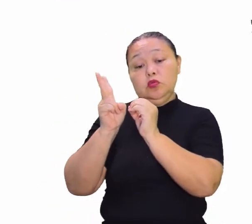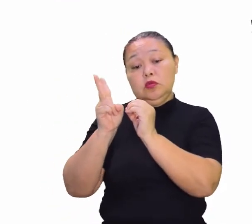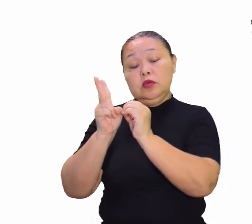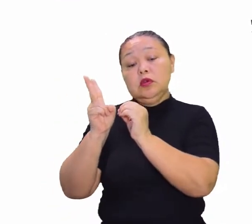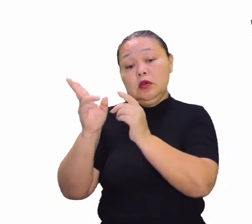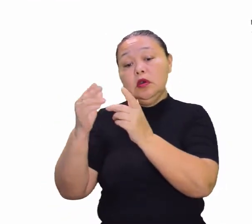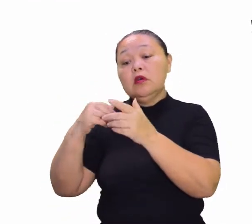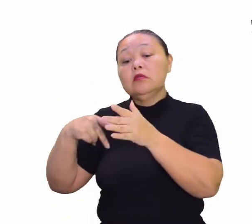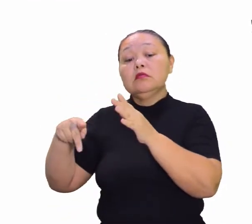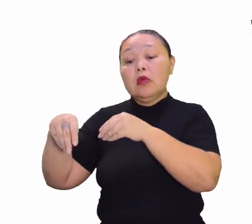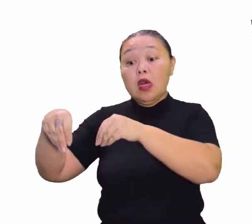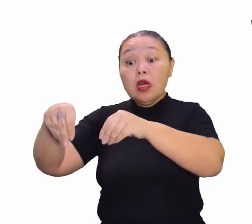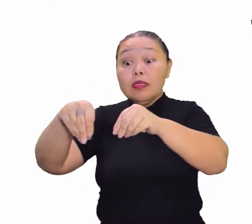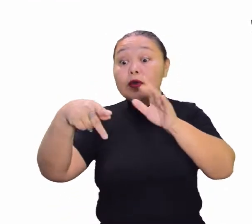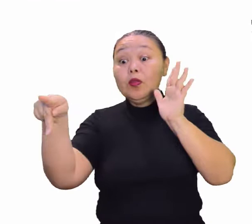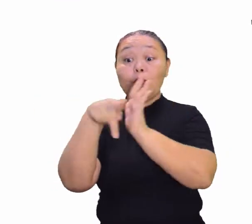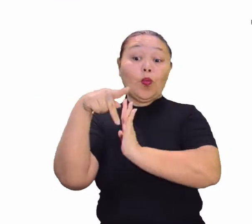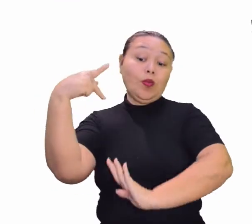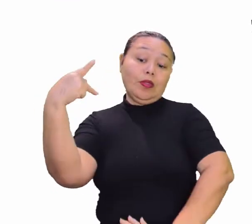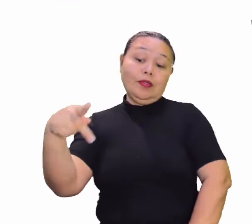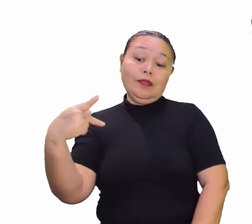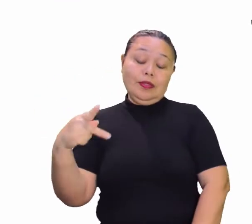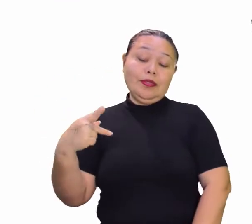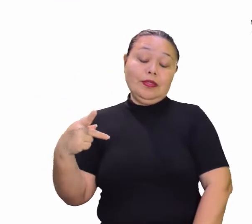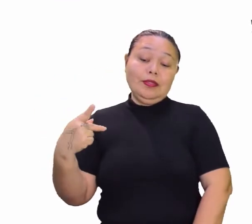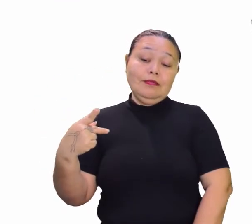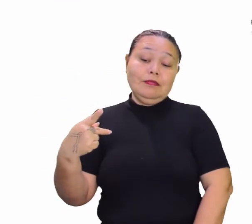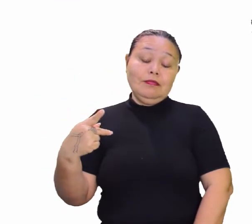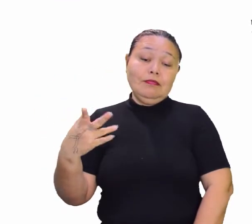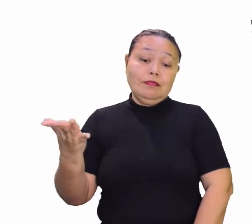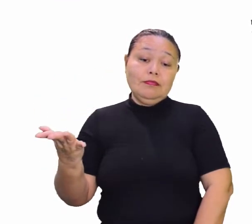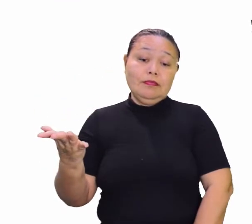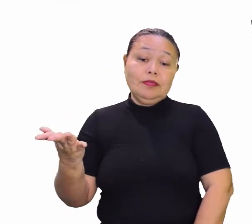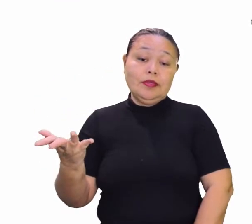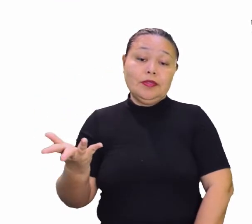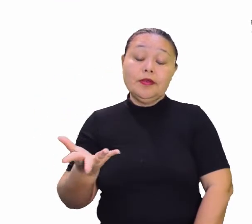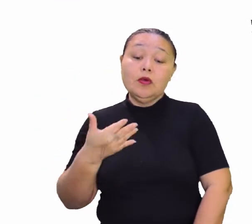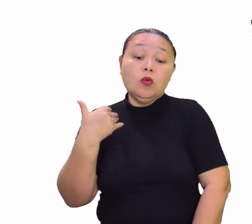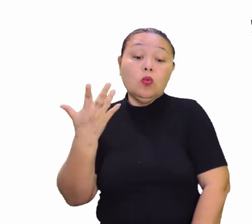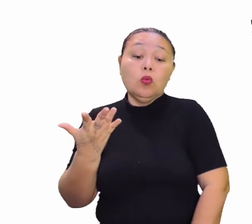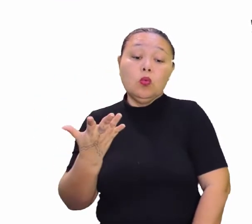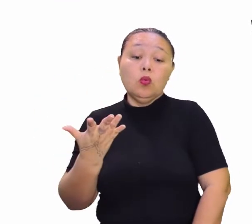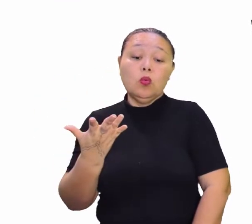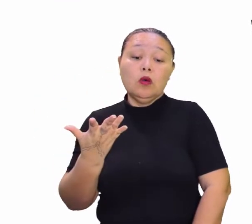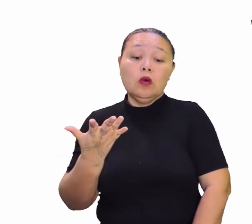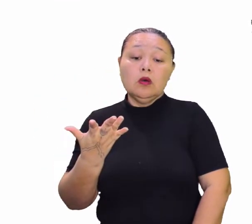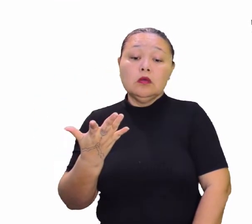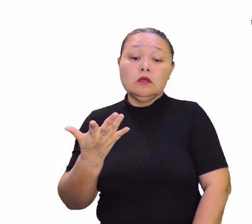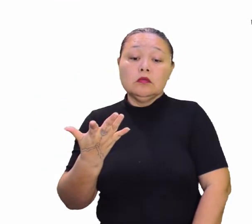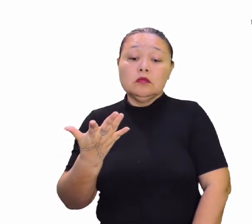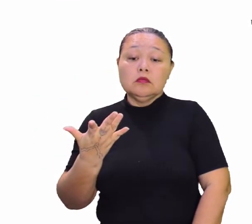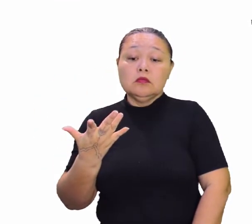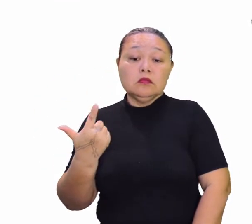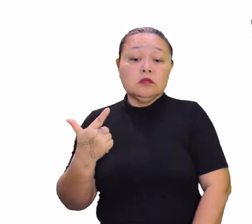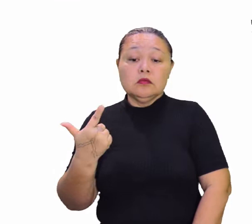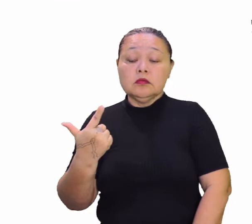do seu território. E que era deles. Não é isso? E quando não